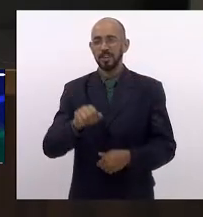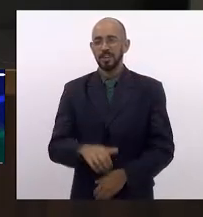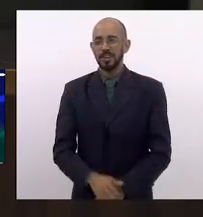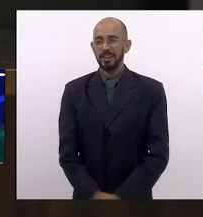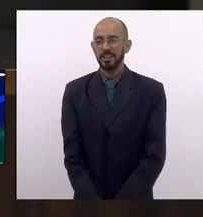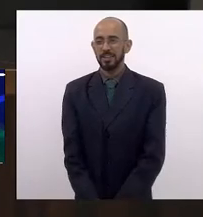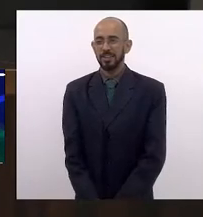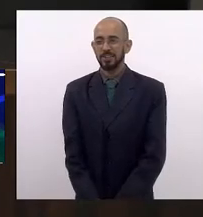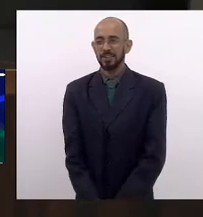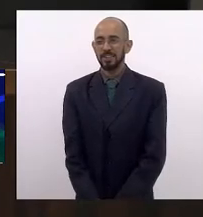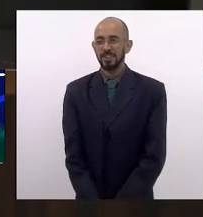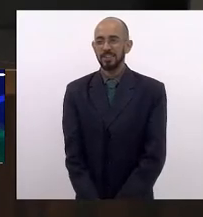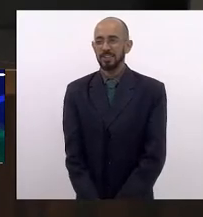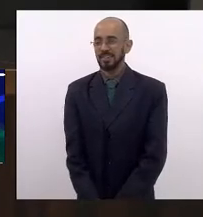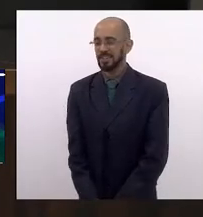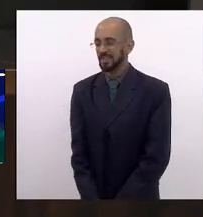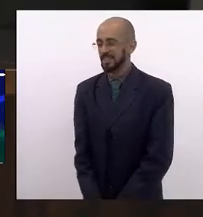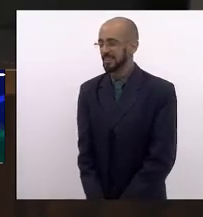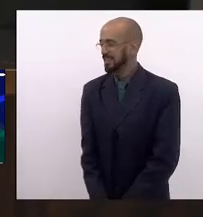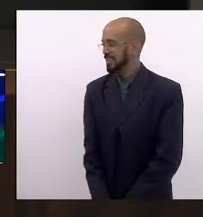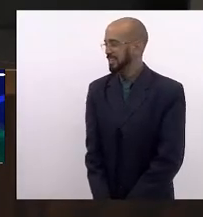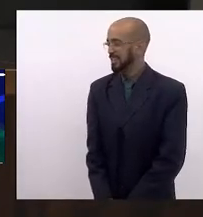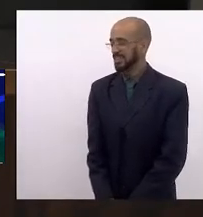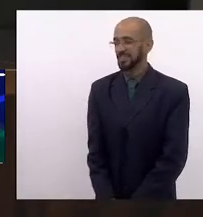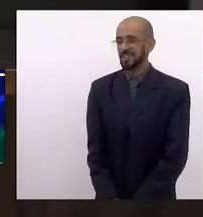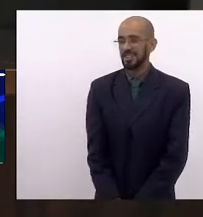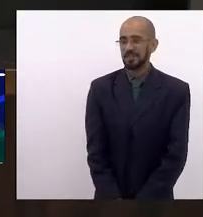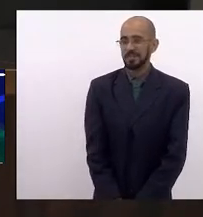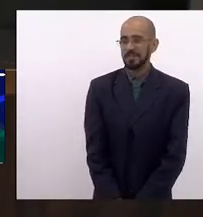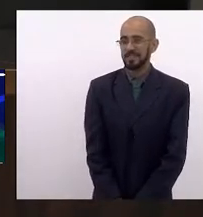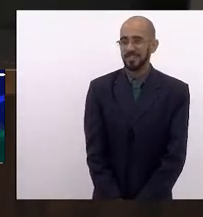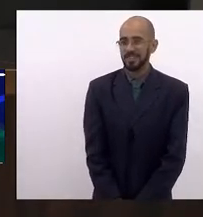e eu não estou interessado em nenhuma teoria é